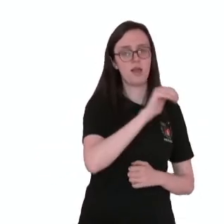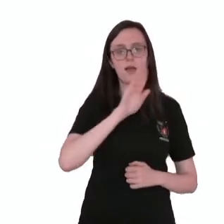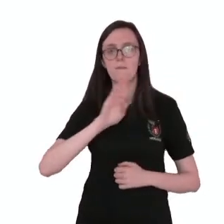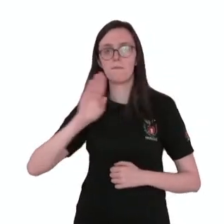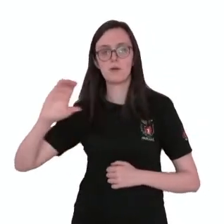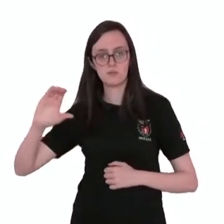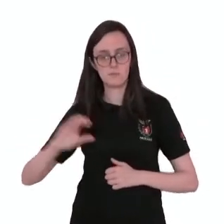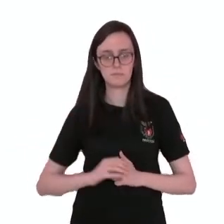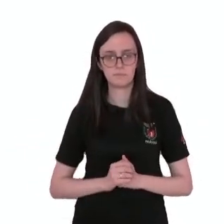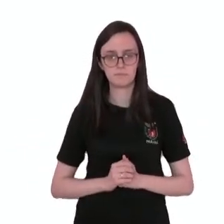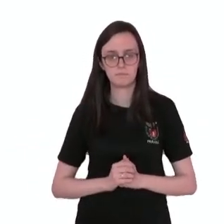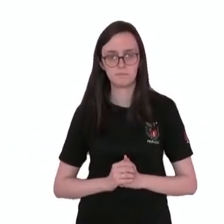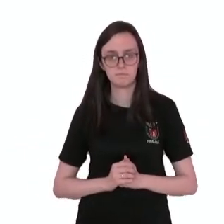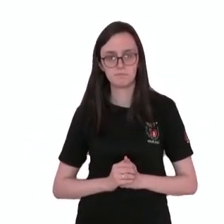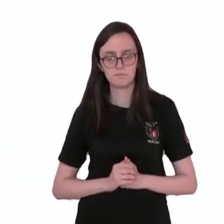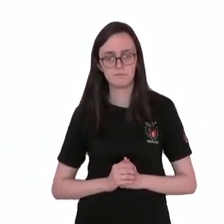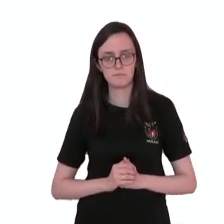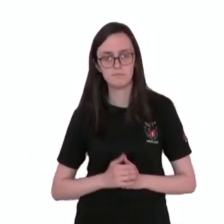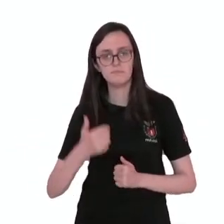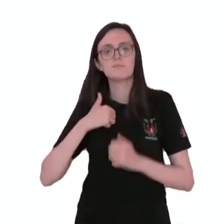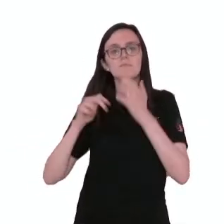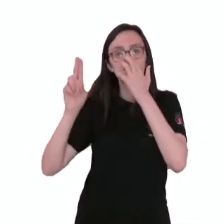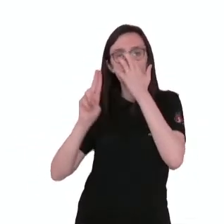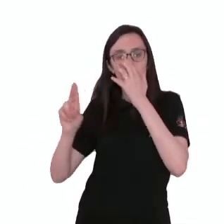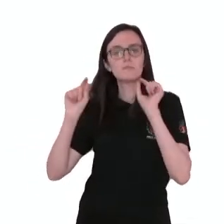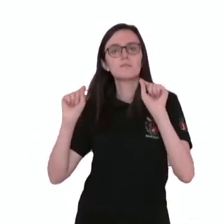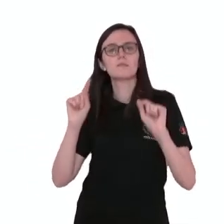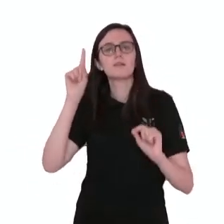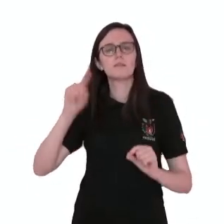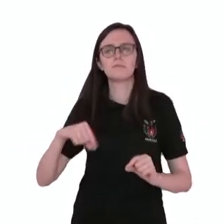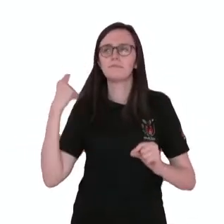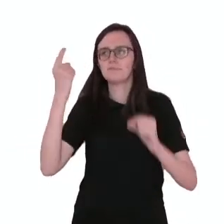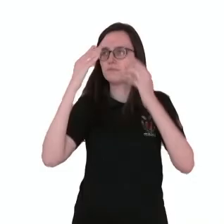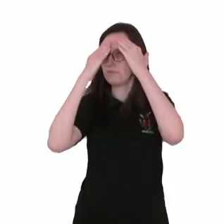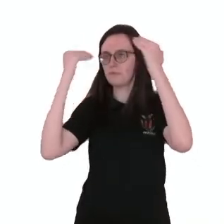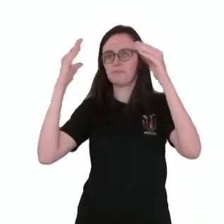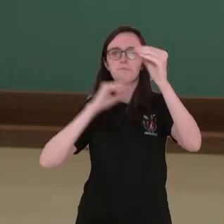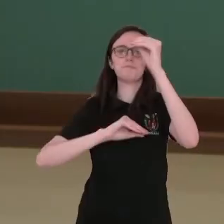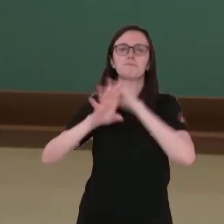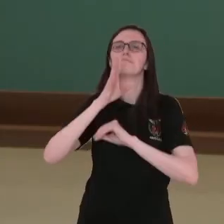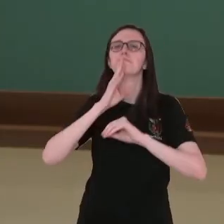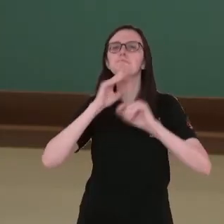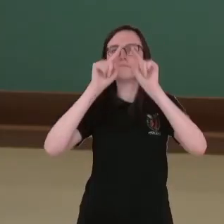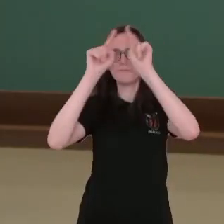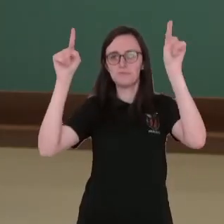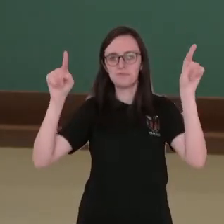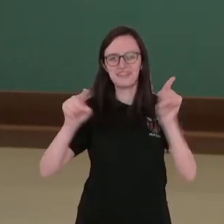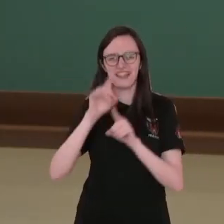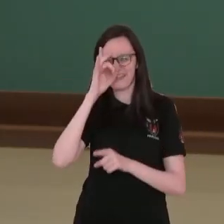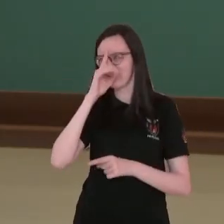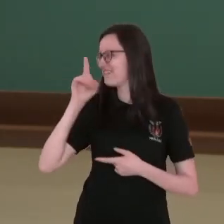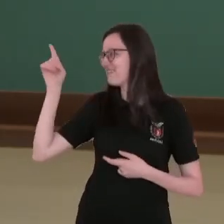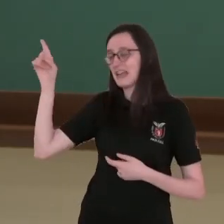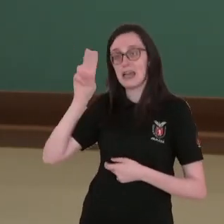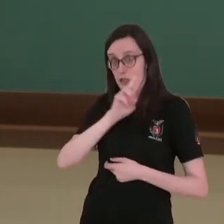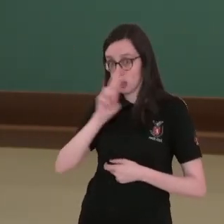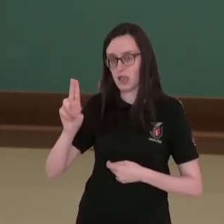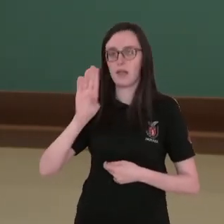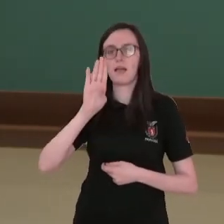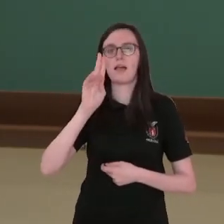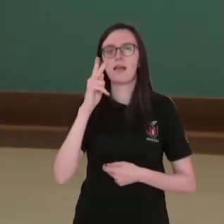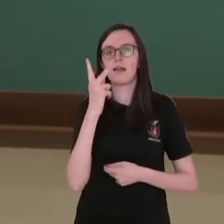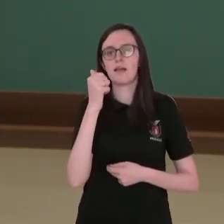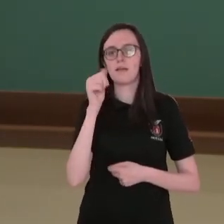C. Então, eu vou utilizar a famosa fórmula resolutiva ou a fórmula de